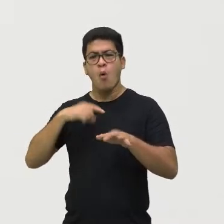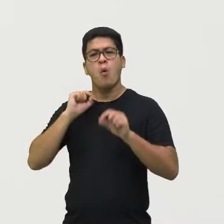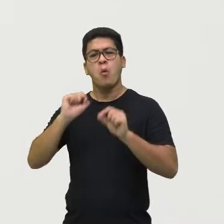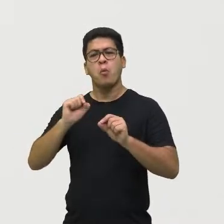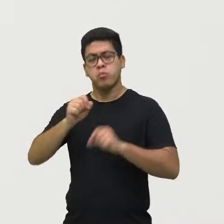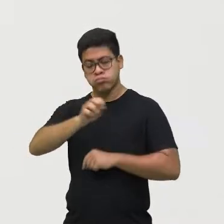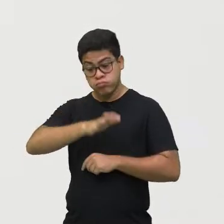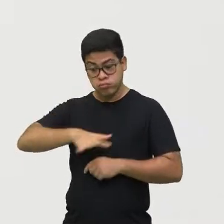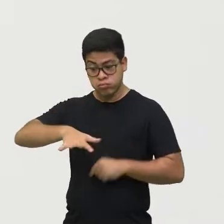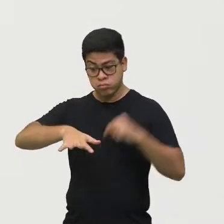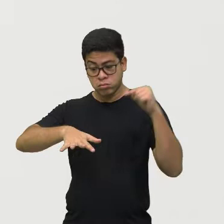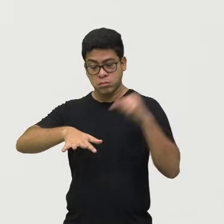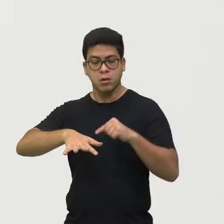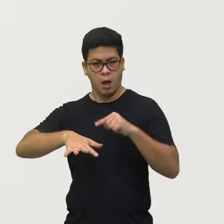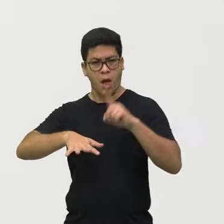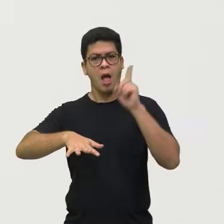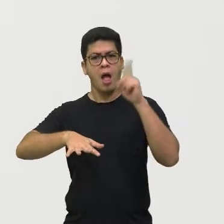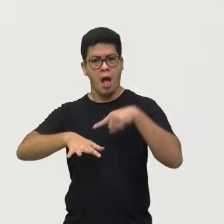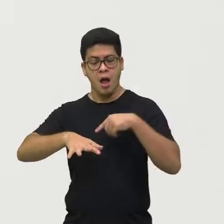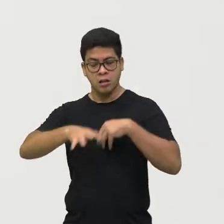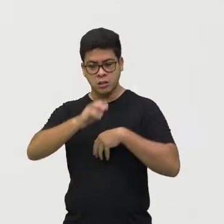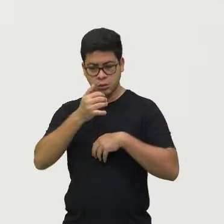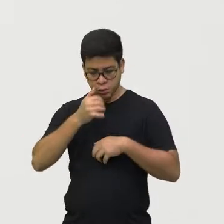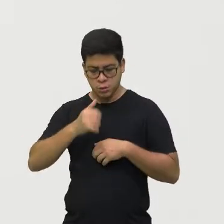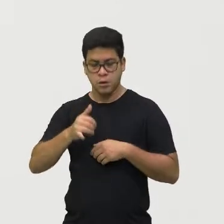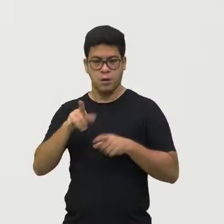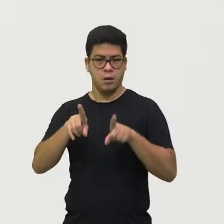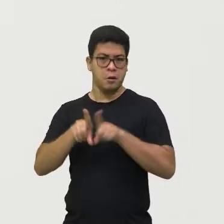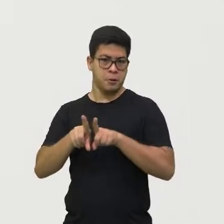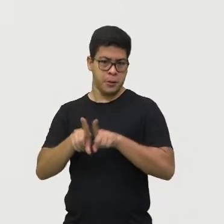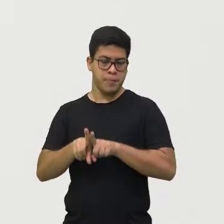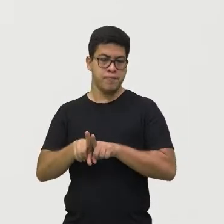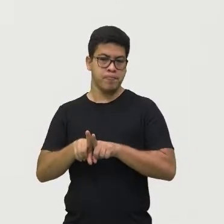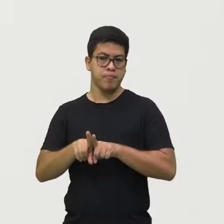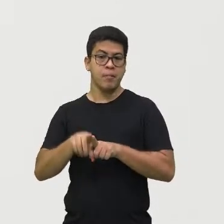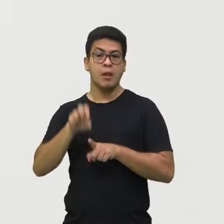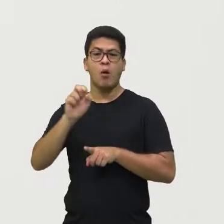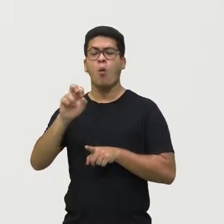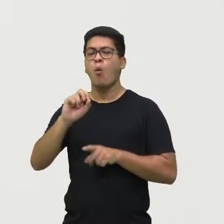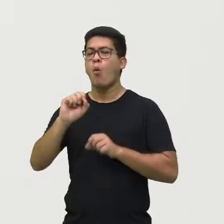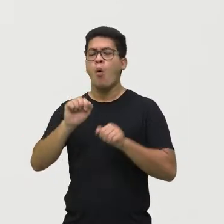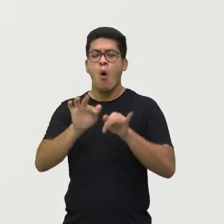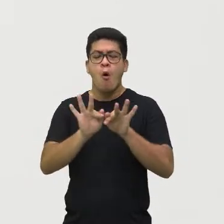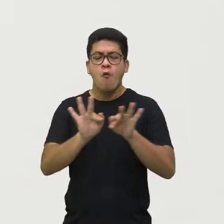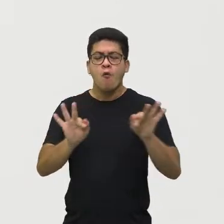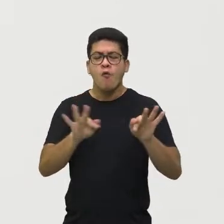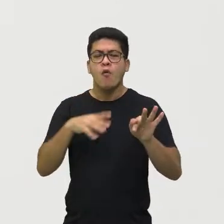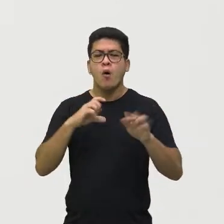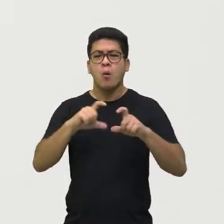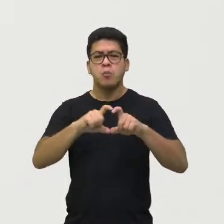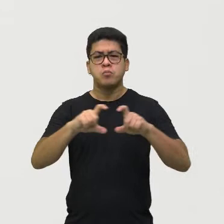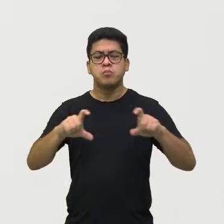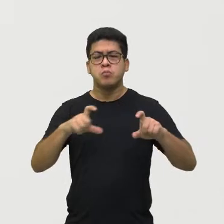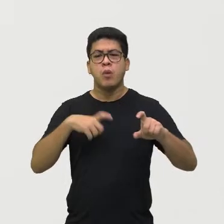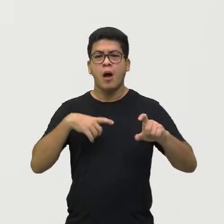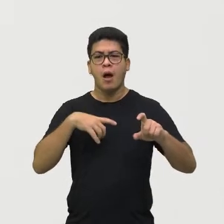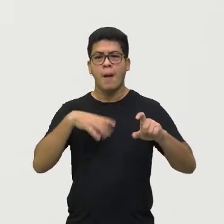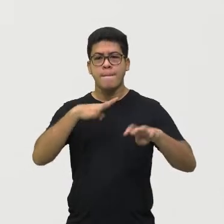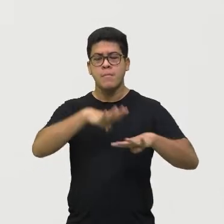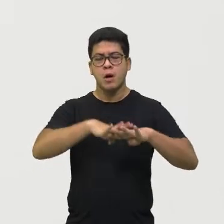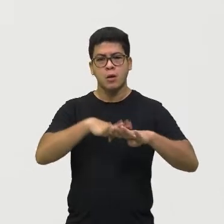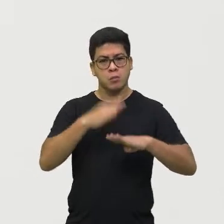esta superfície é uma superfície equipotencial. Sua representação matemática se baseia na expressão do trabalho, e aí você